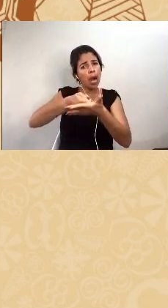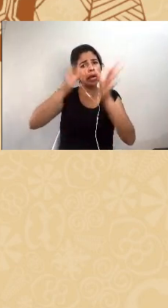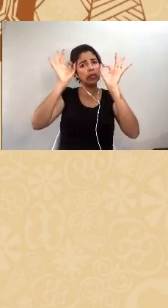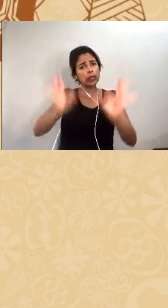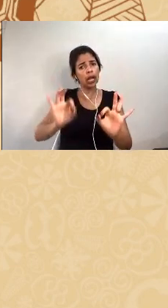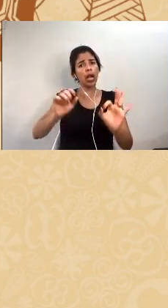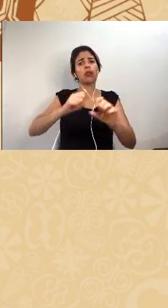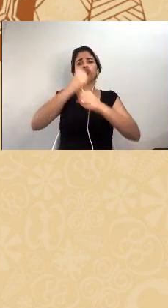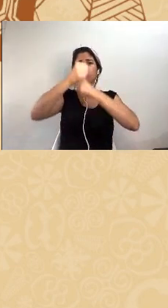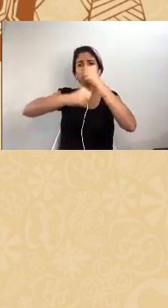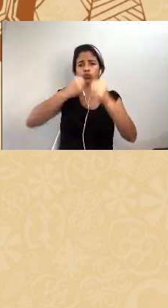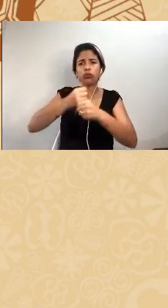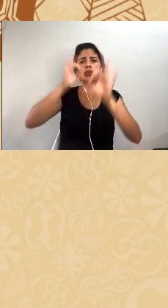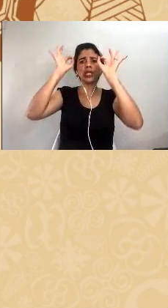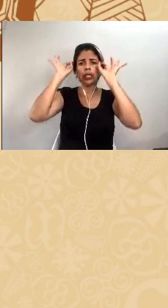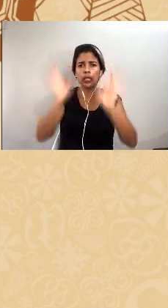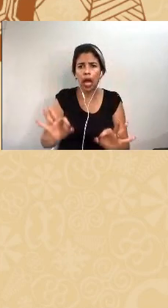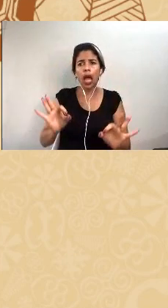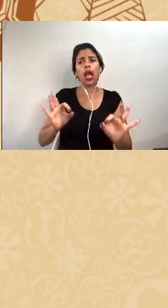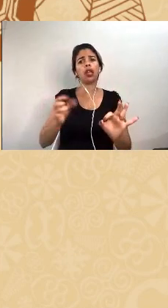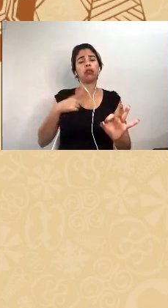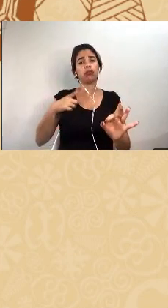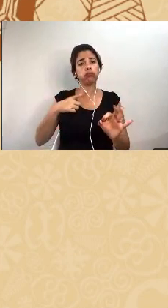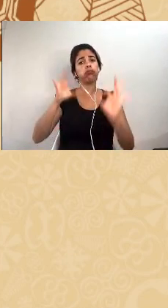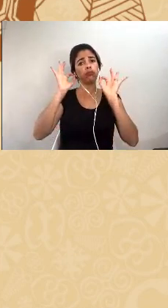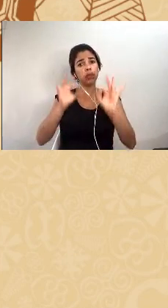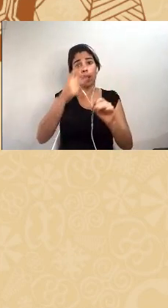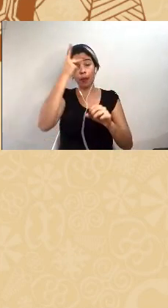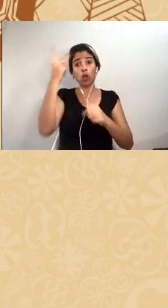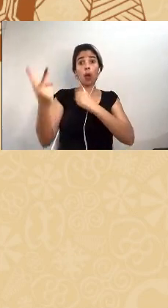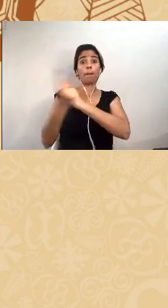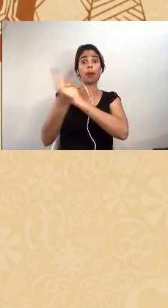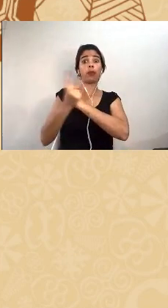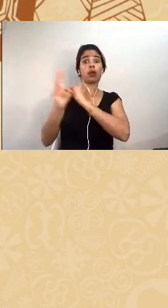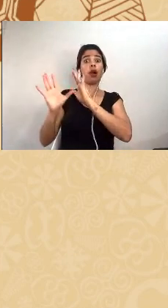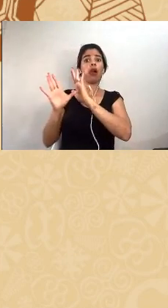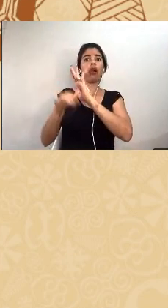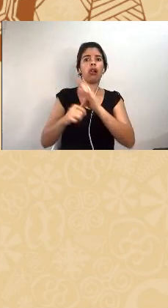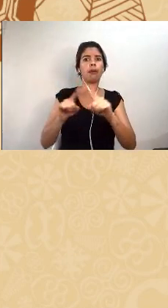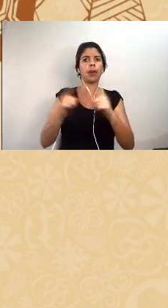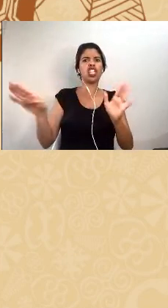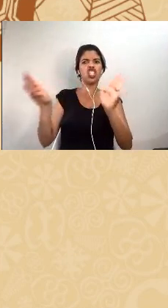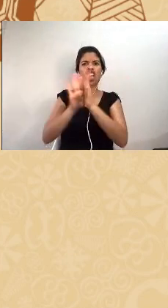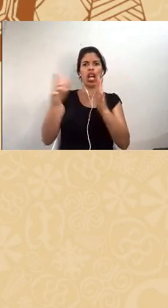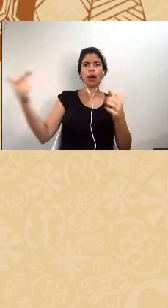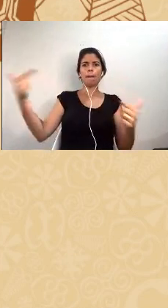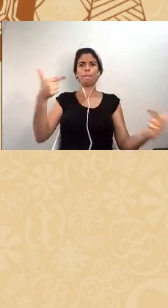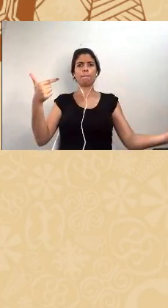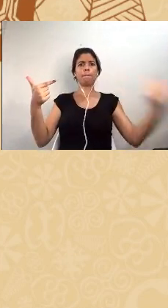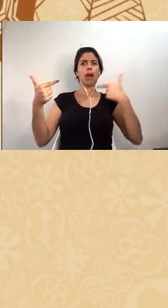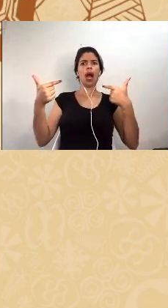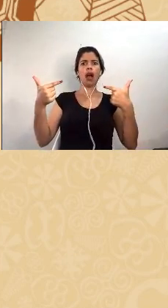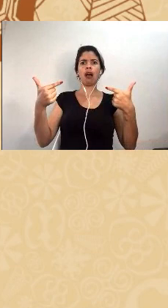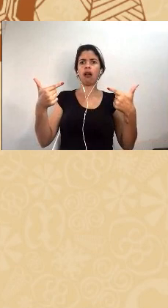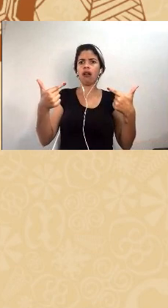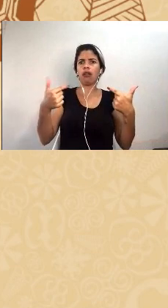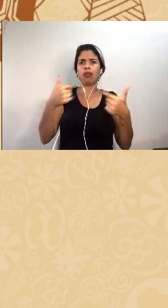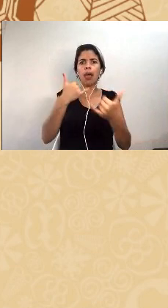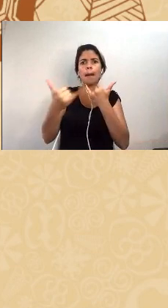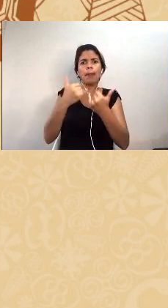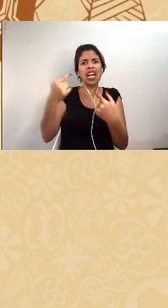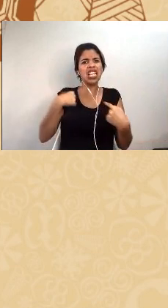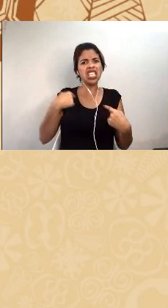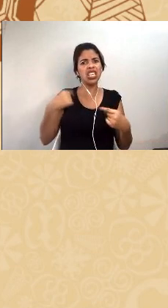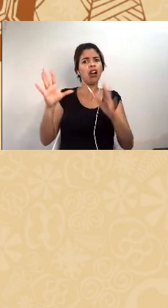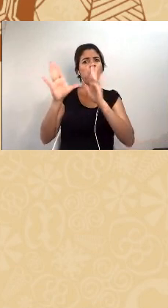todo ano, honestamente, para essas pessoas me protegerem dos bandidos. E elas chegam com a arma apontada na minha cara, como se eu fosse um